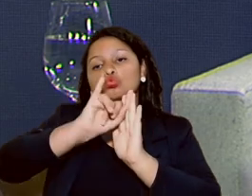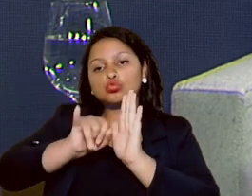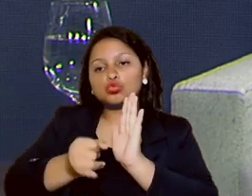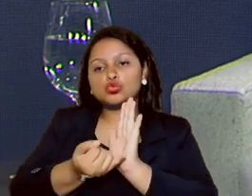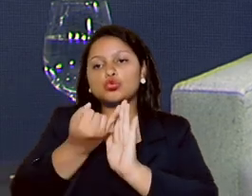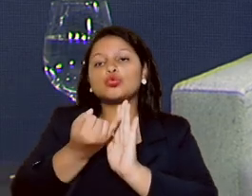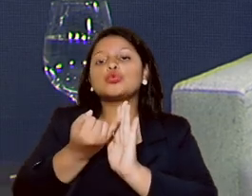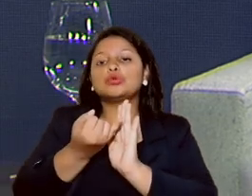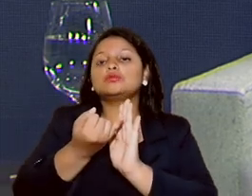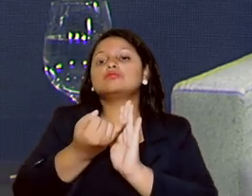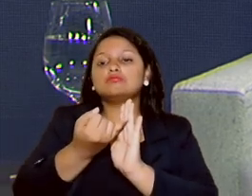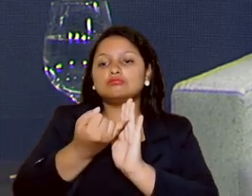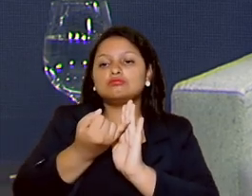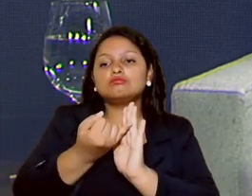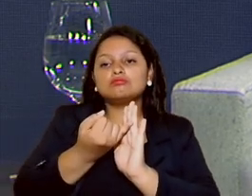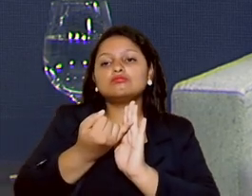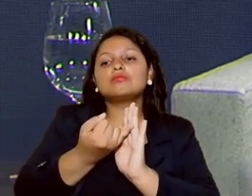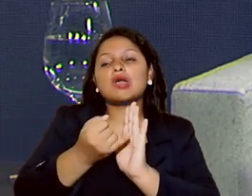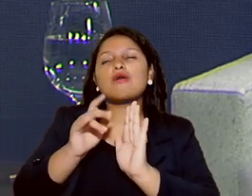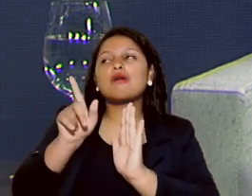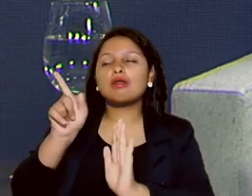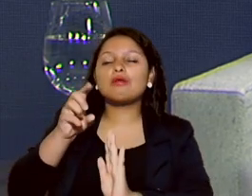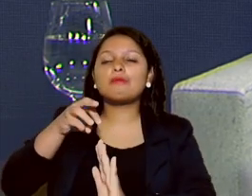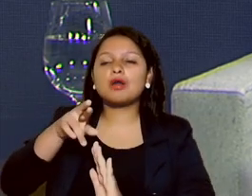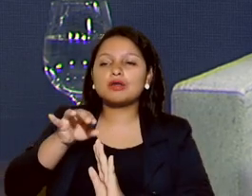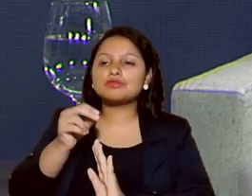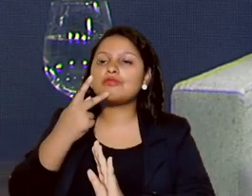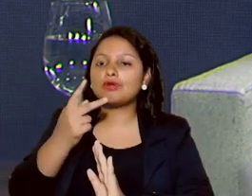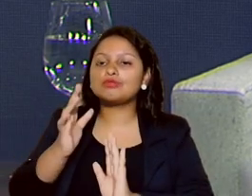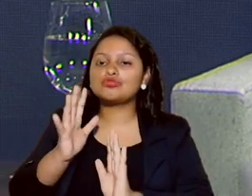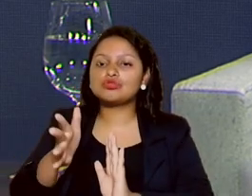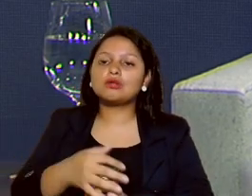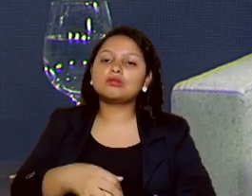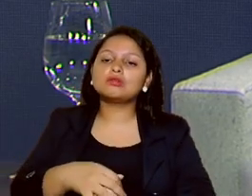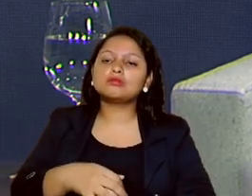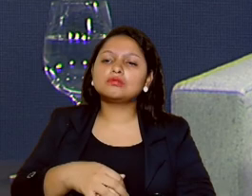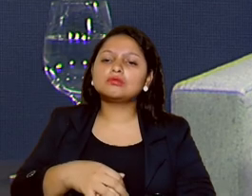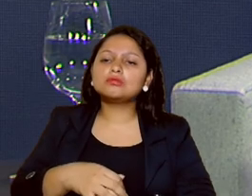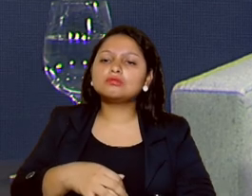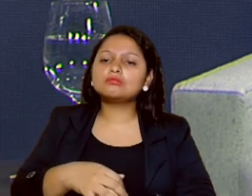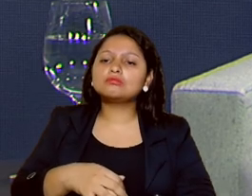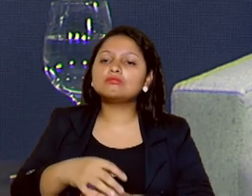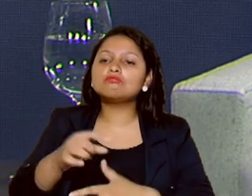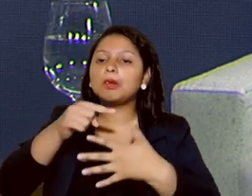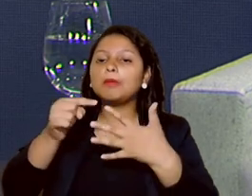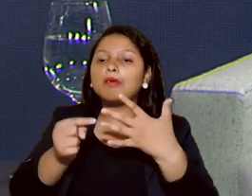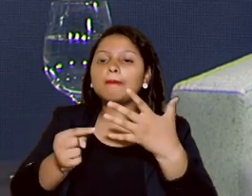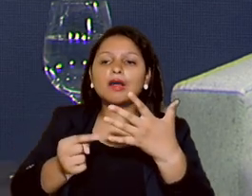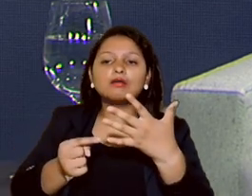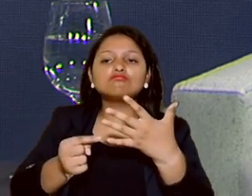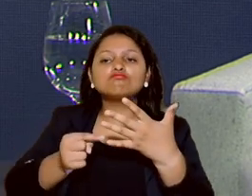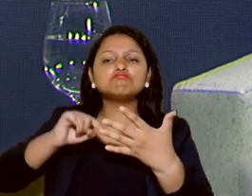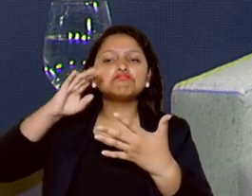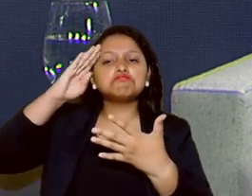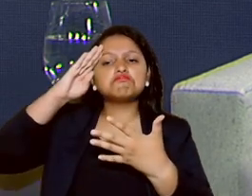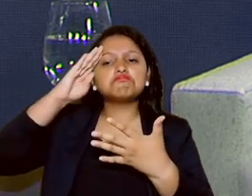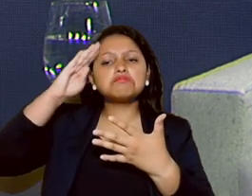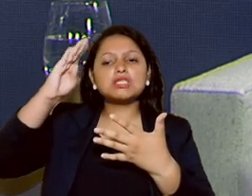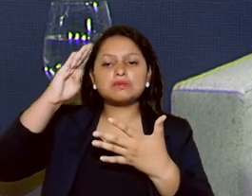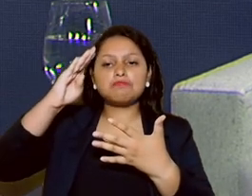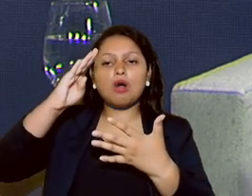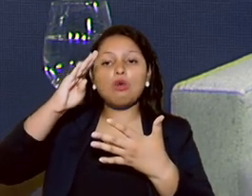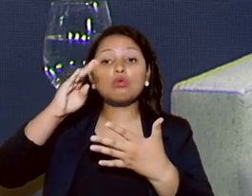financeiro mágico você já falou aqui um pouquinho é quais são os principais pontos que você consegue lencar para